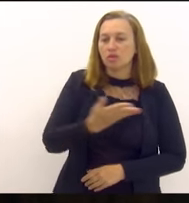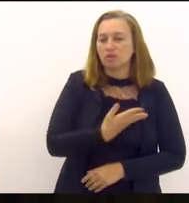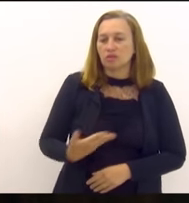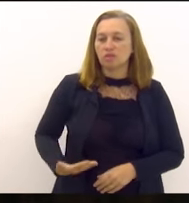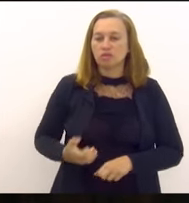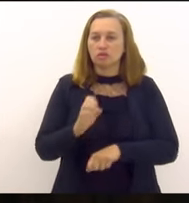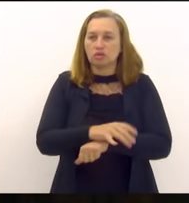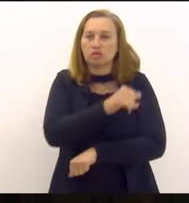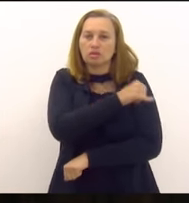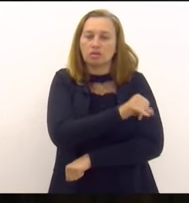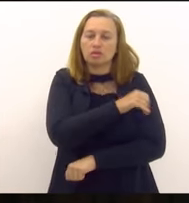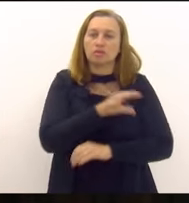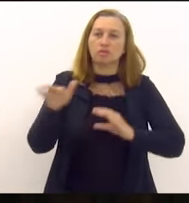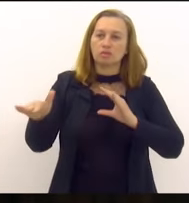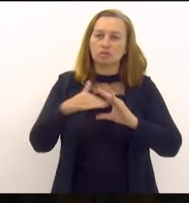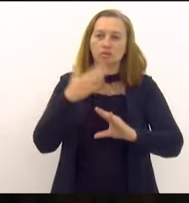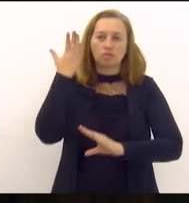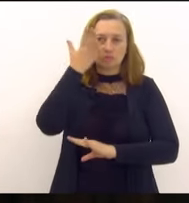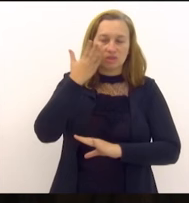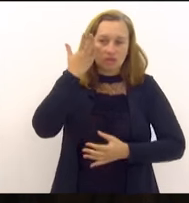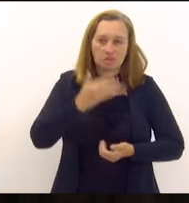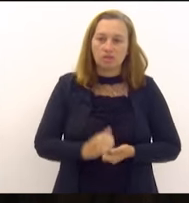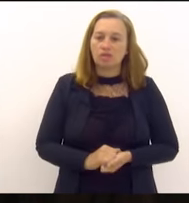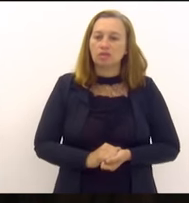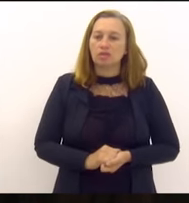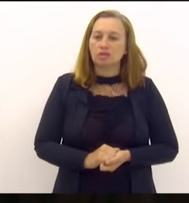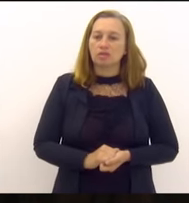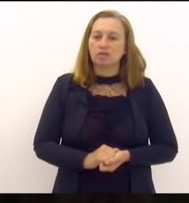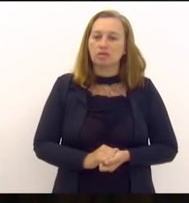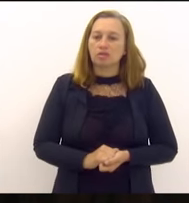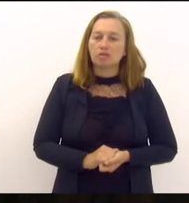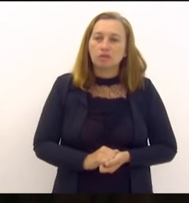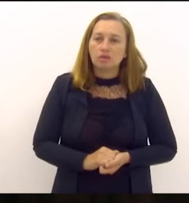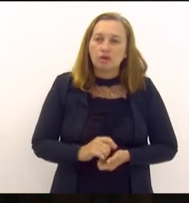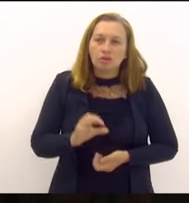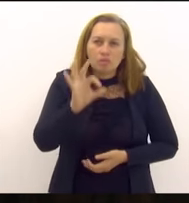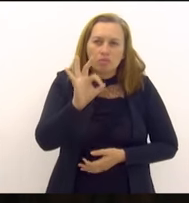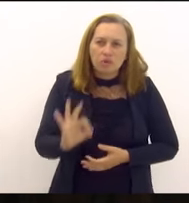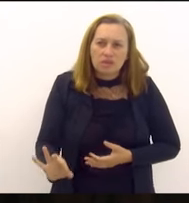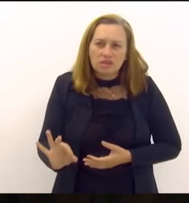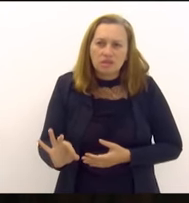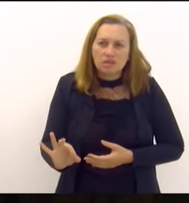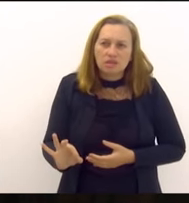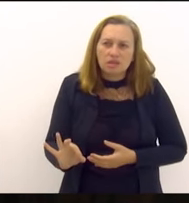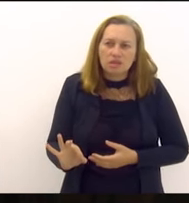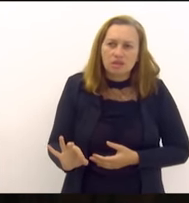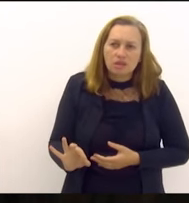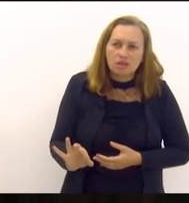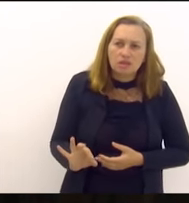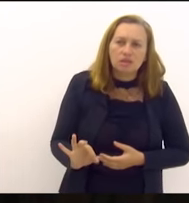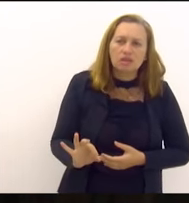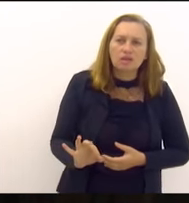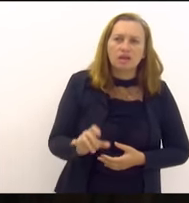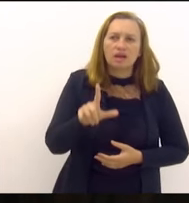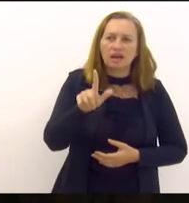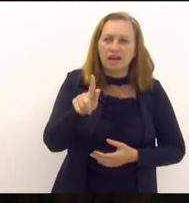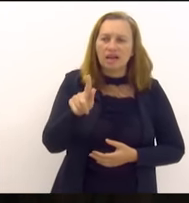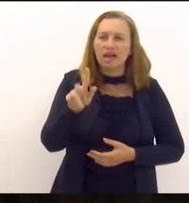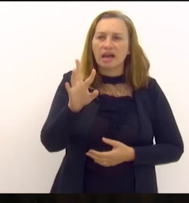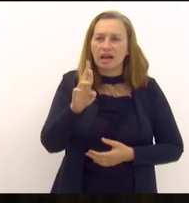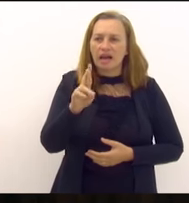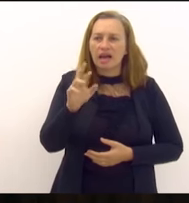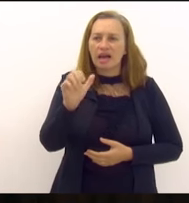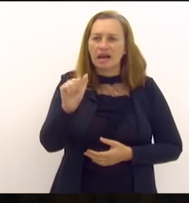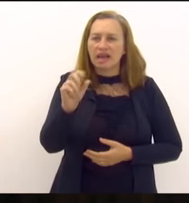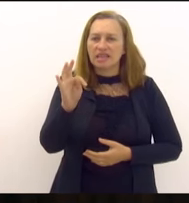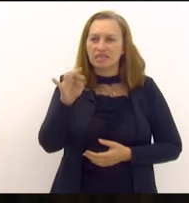Rio de Janeiro o envio de mensagem dispondo sobre os percentuais de gratificação de regime especial de trabalho e a indenização